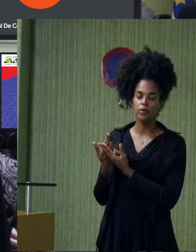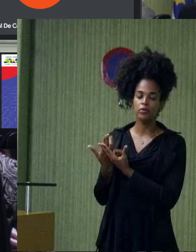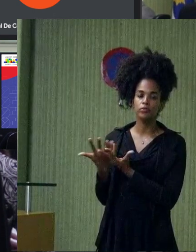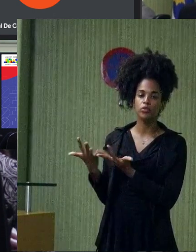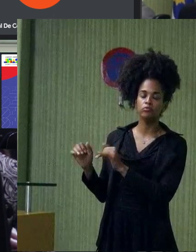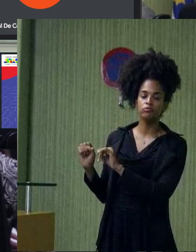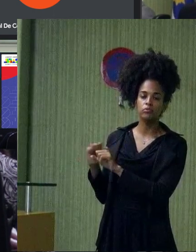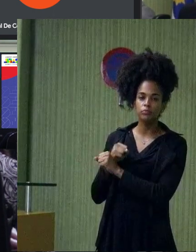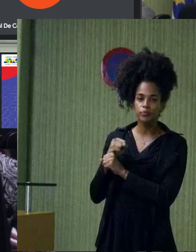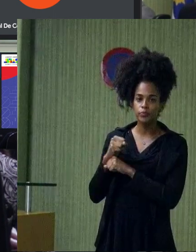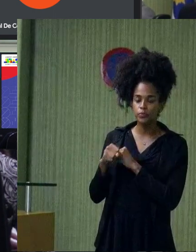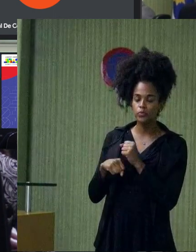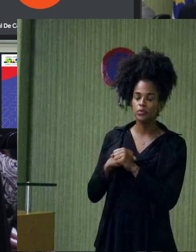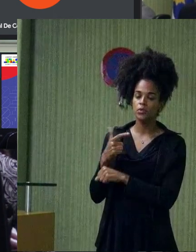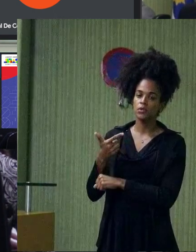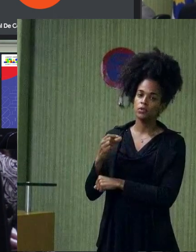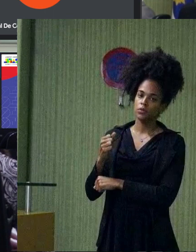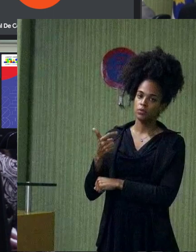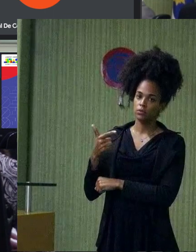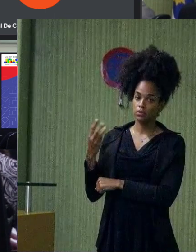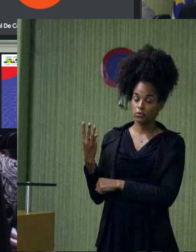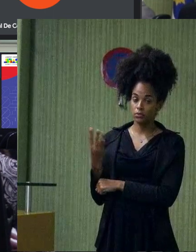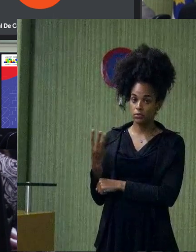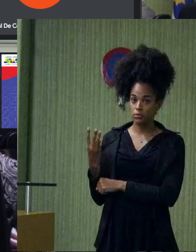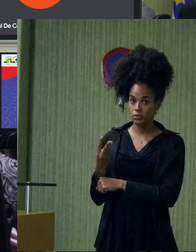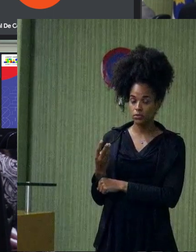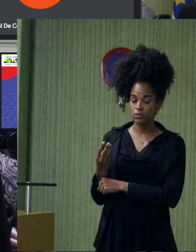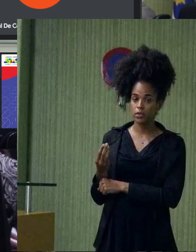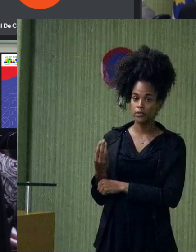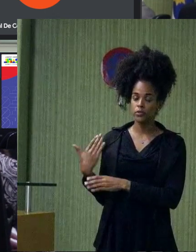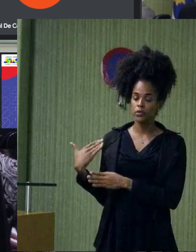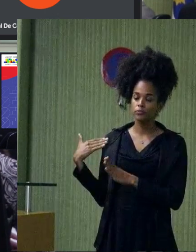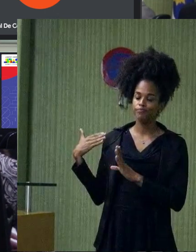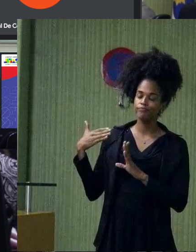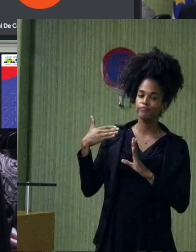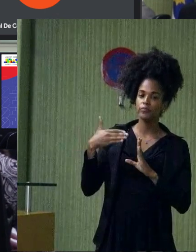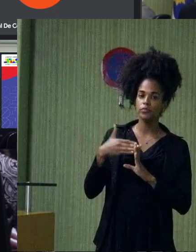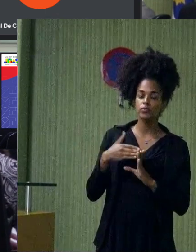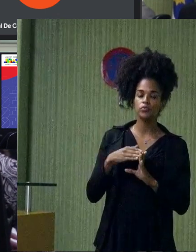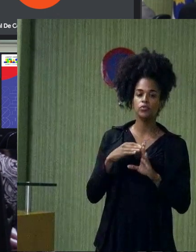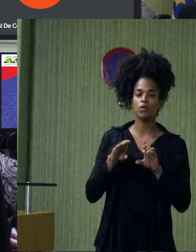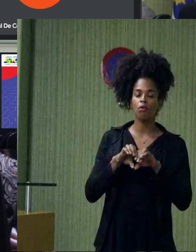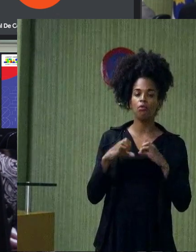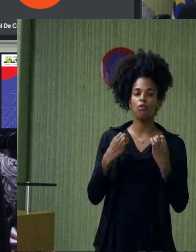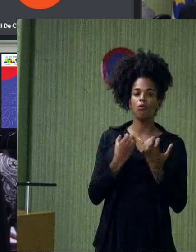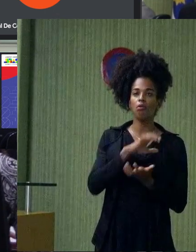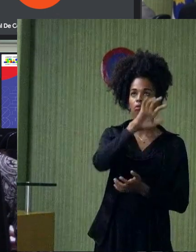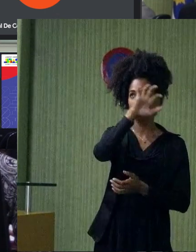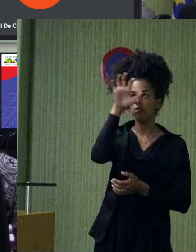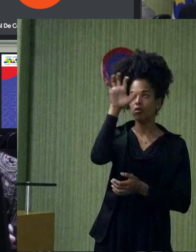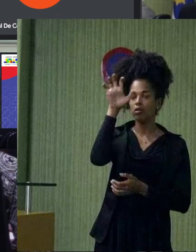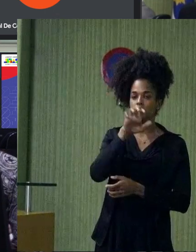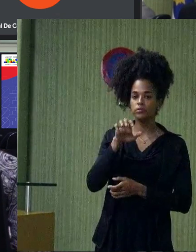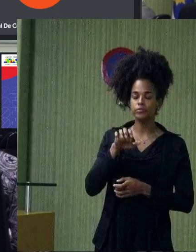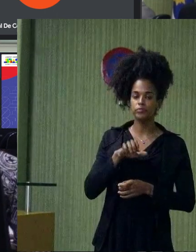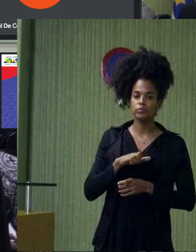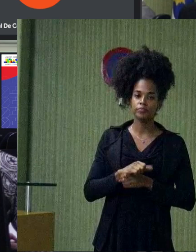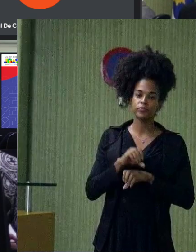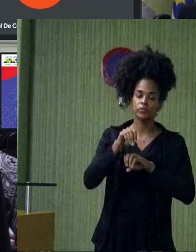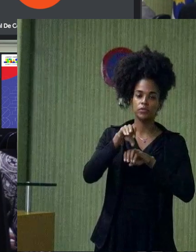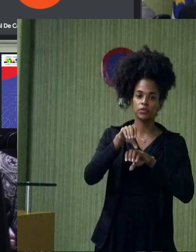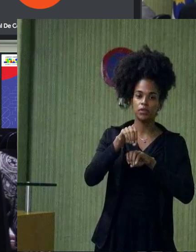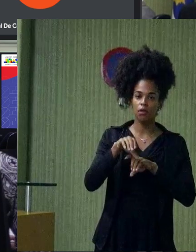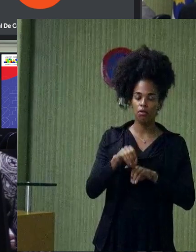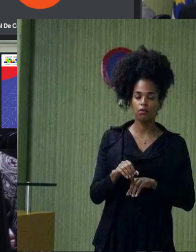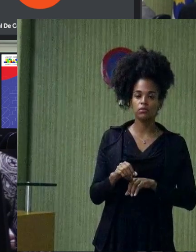2023 culminando então na conai que a conferência nacional de educação eh realizada nos dias 28 29 e 30 de